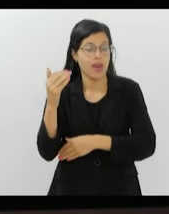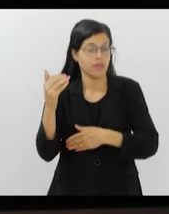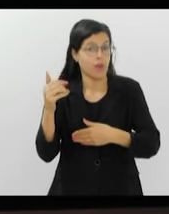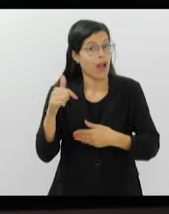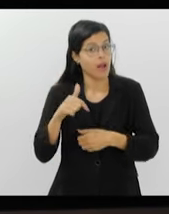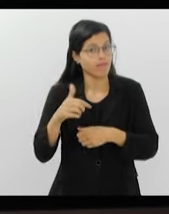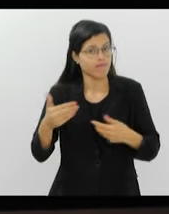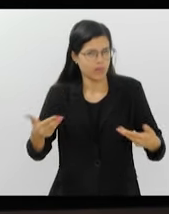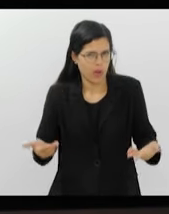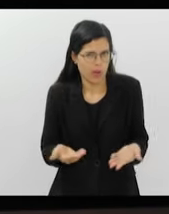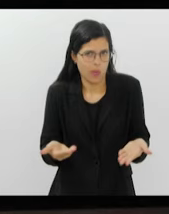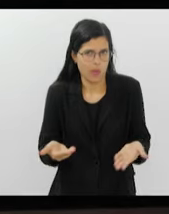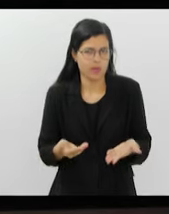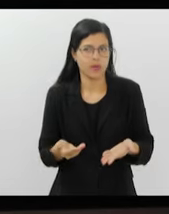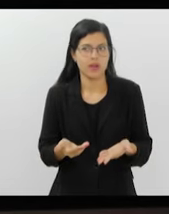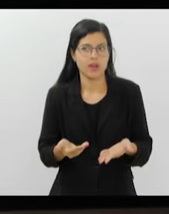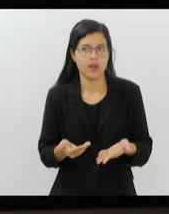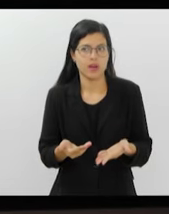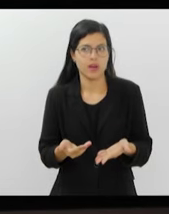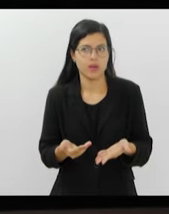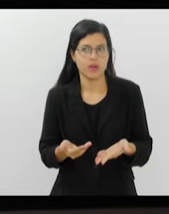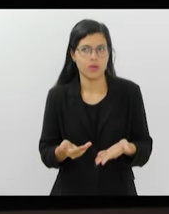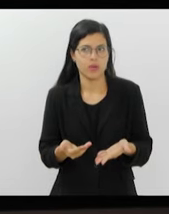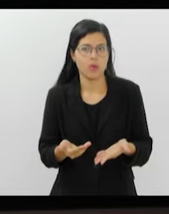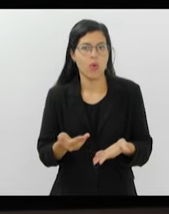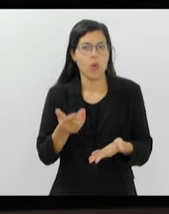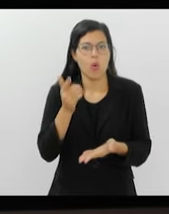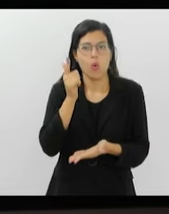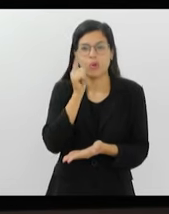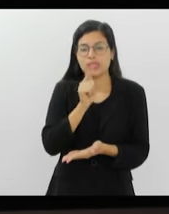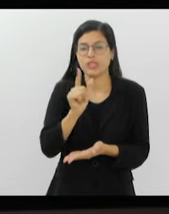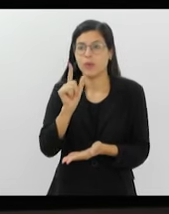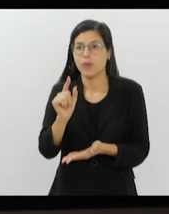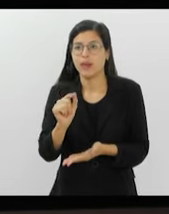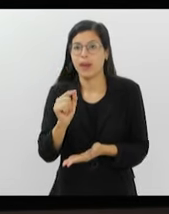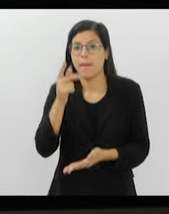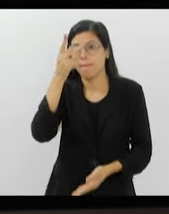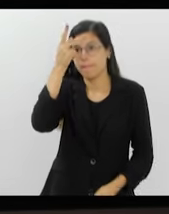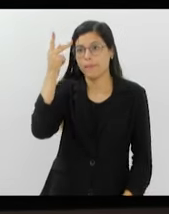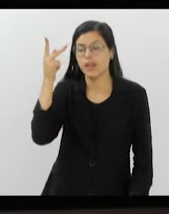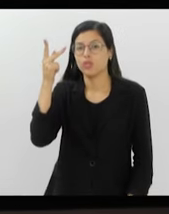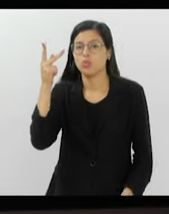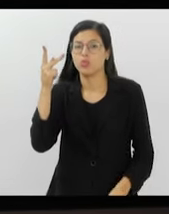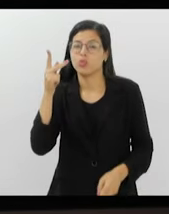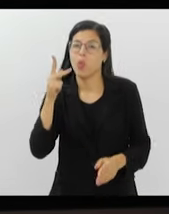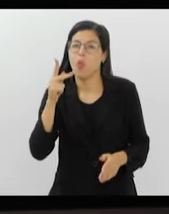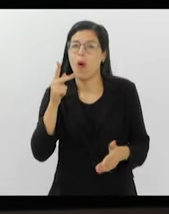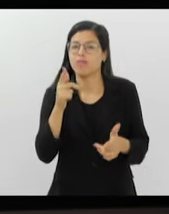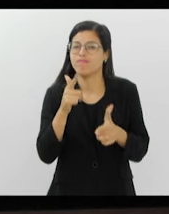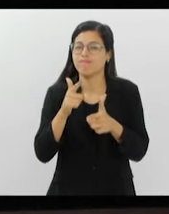hora senhores logrou êxito aquele que opta pelo jogo